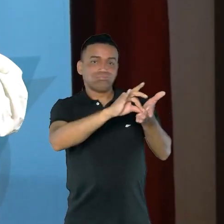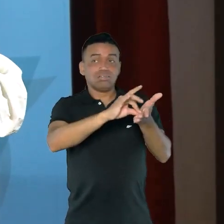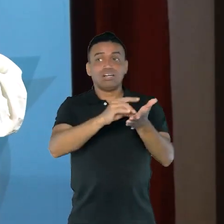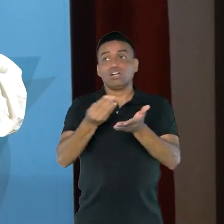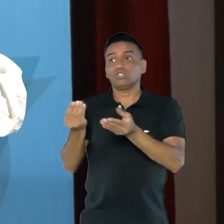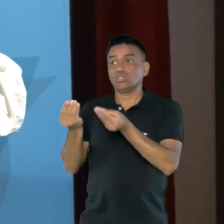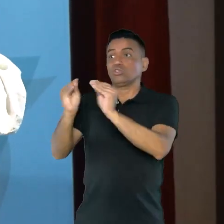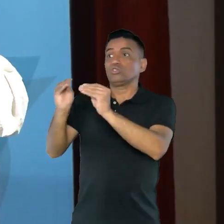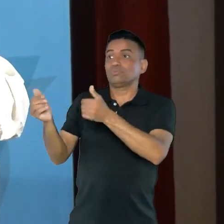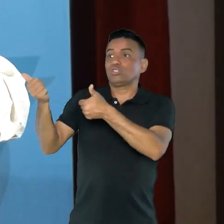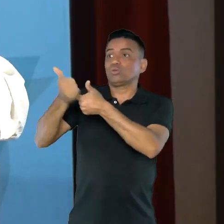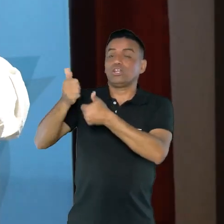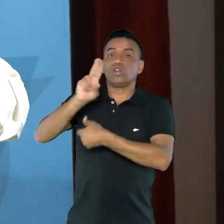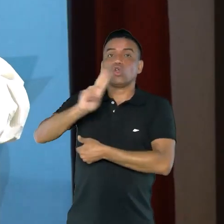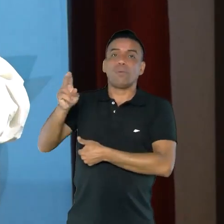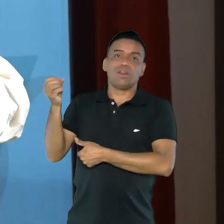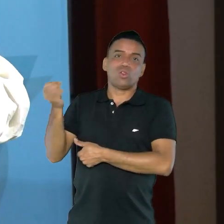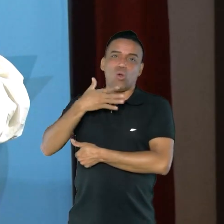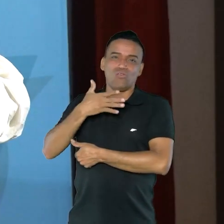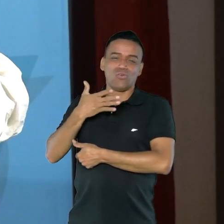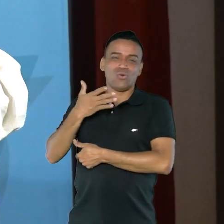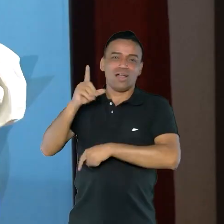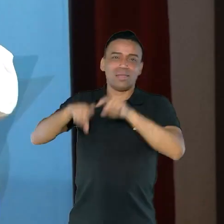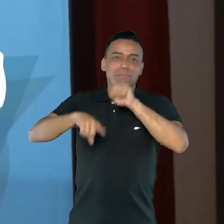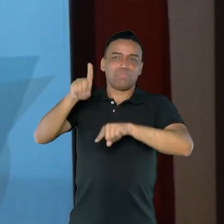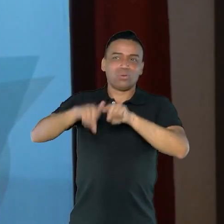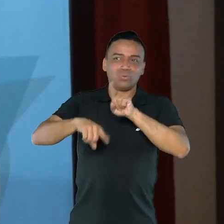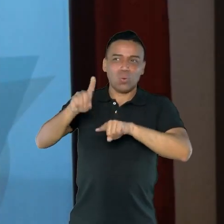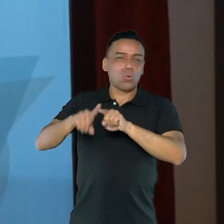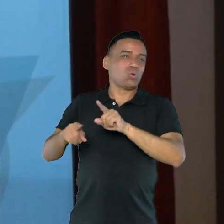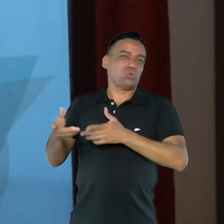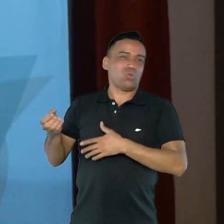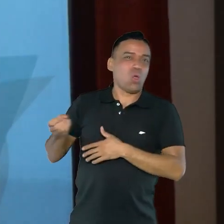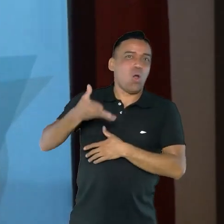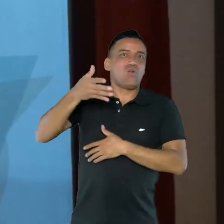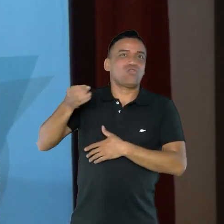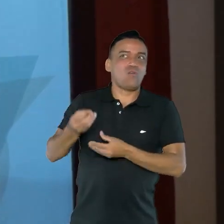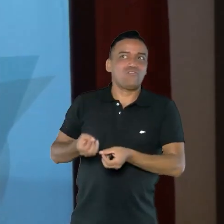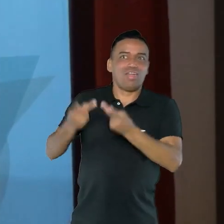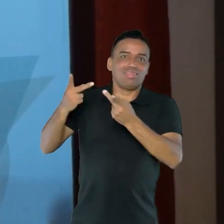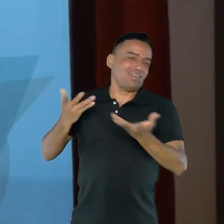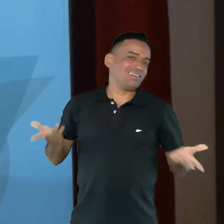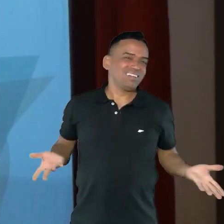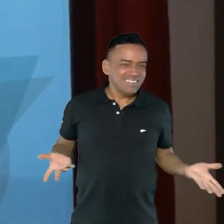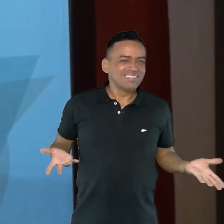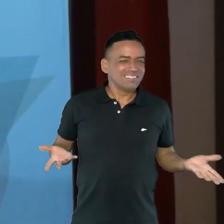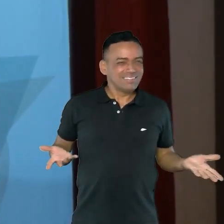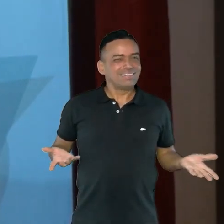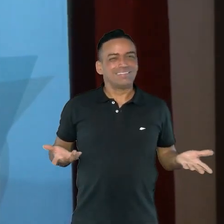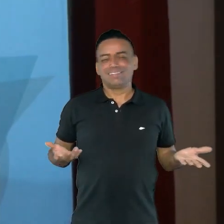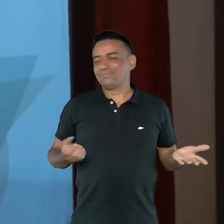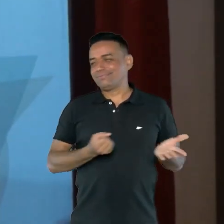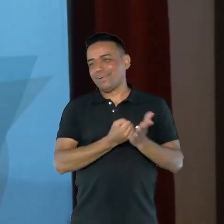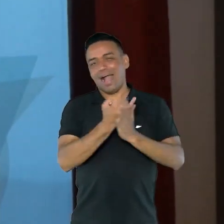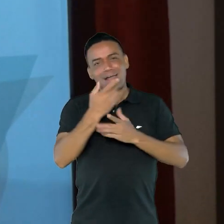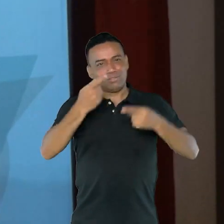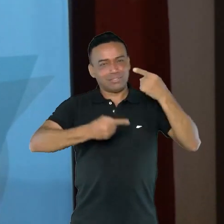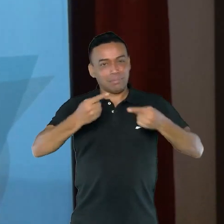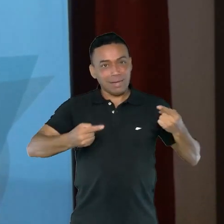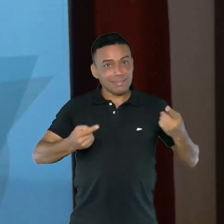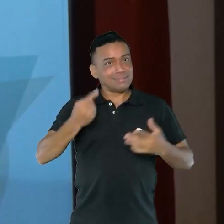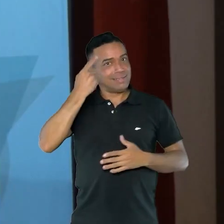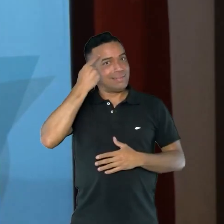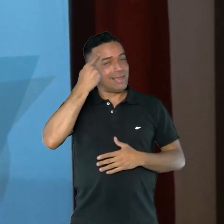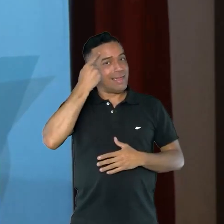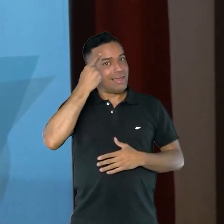como um produto da moda, como algo novo, né? A gente vai ver isso com vários debates, como a ideia do parto humanizado,